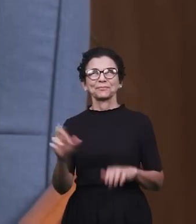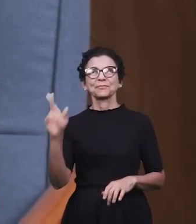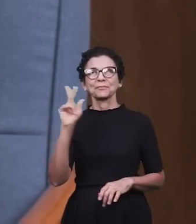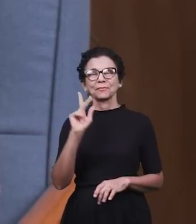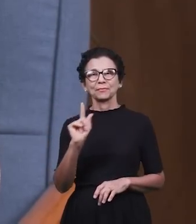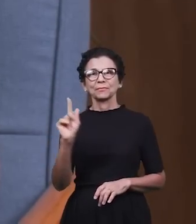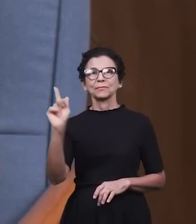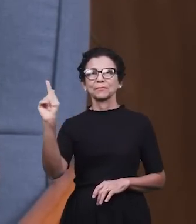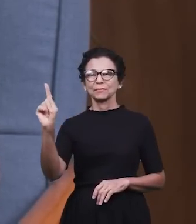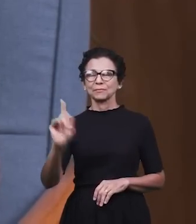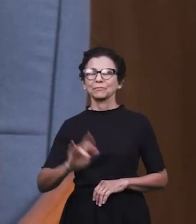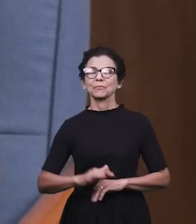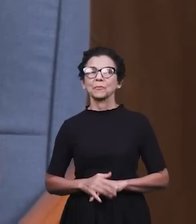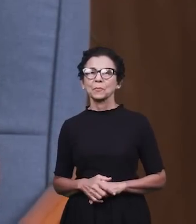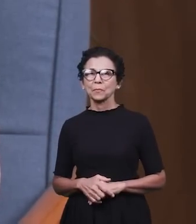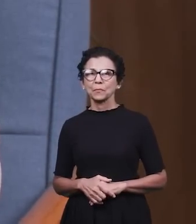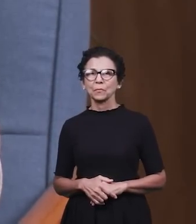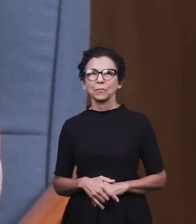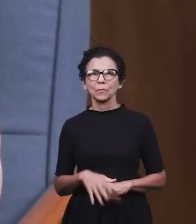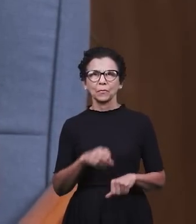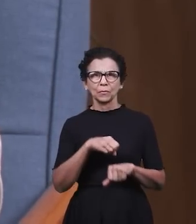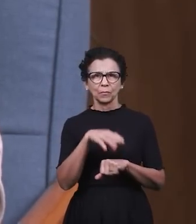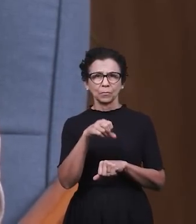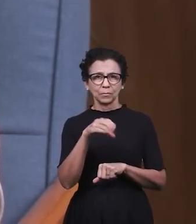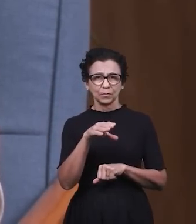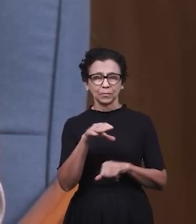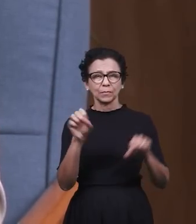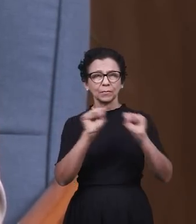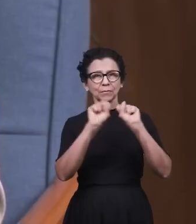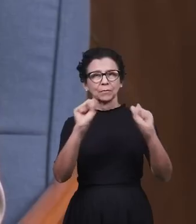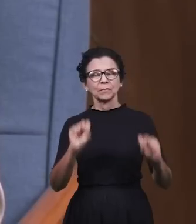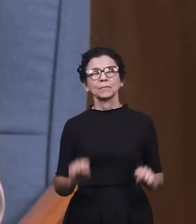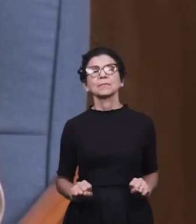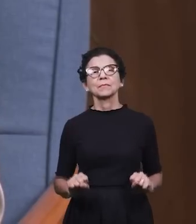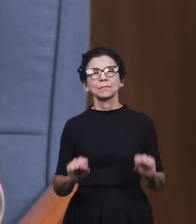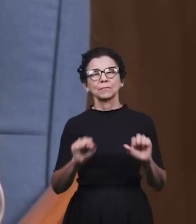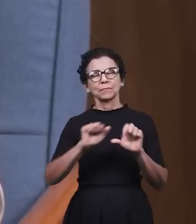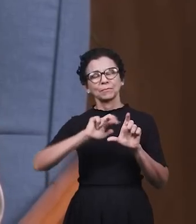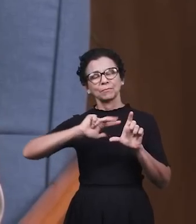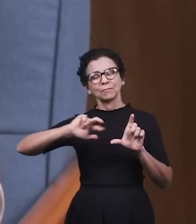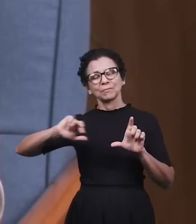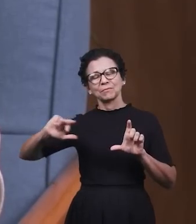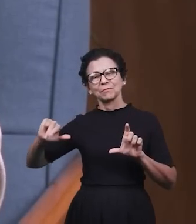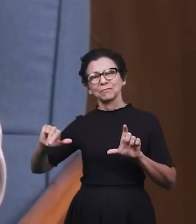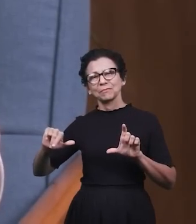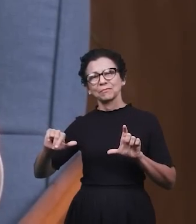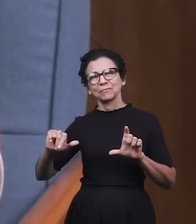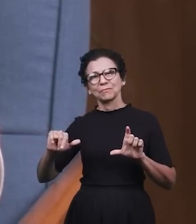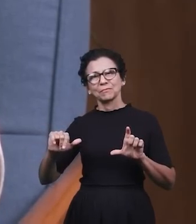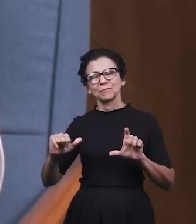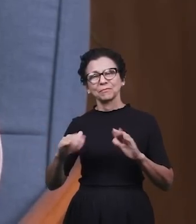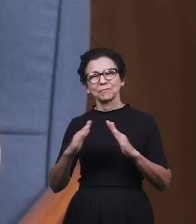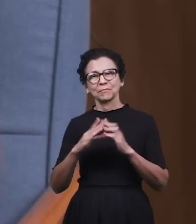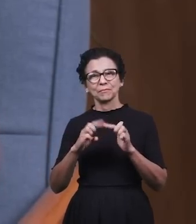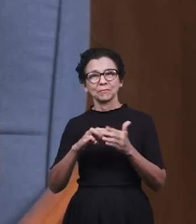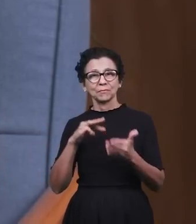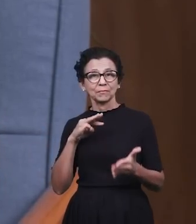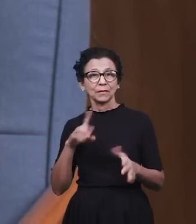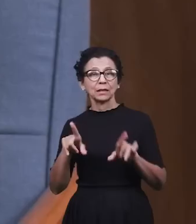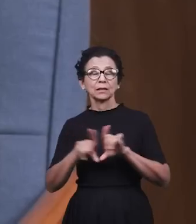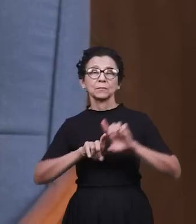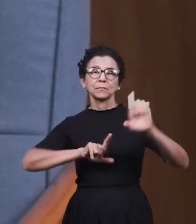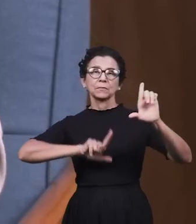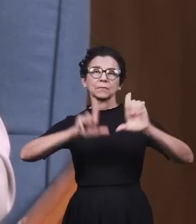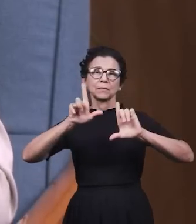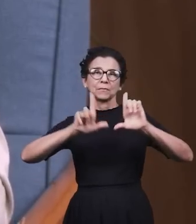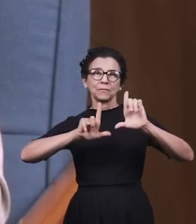Eterno. Um programa que é transmitido pelo sistema multiplataforma da Igreja Cristã Maranata e que também é transmitido através da